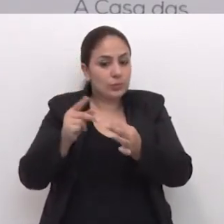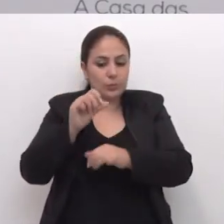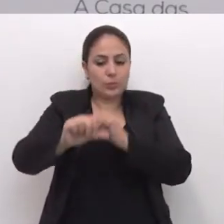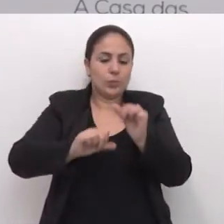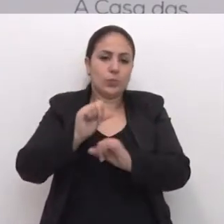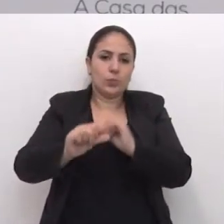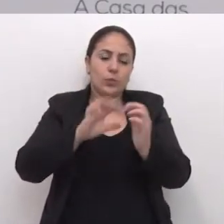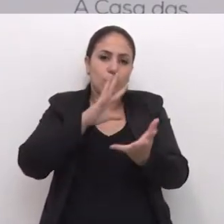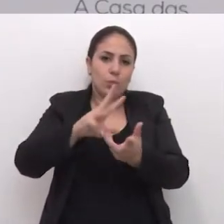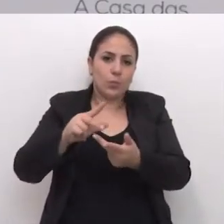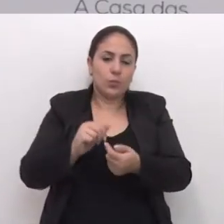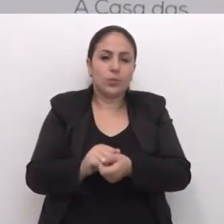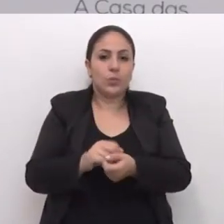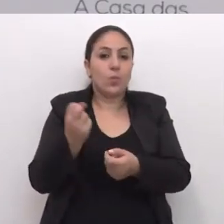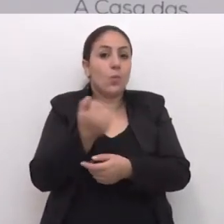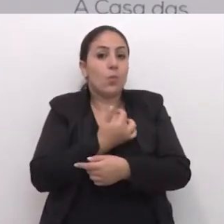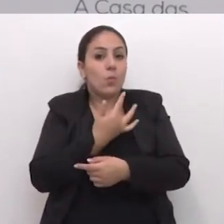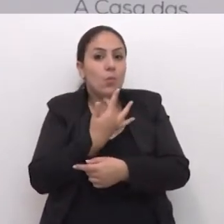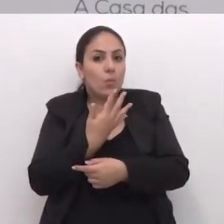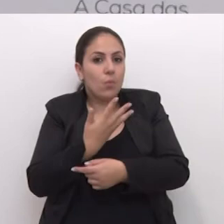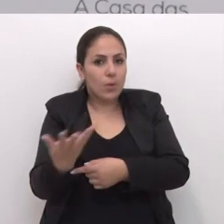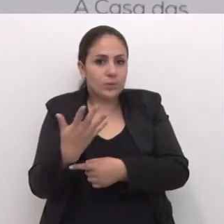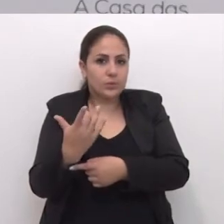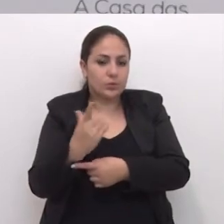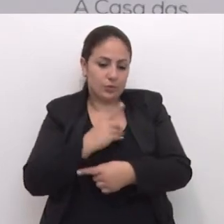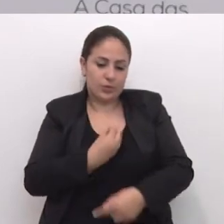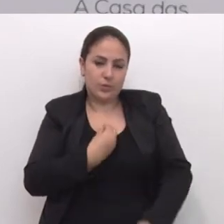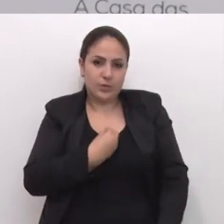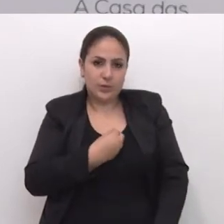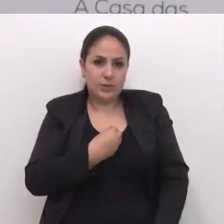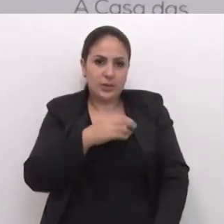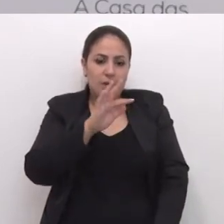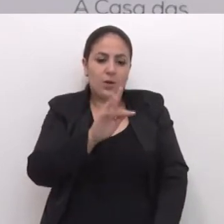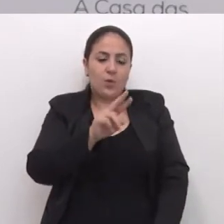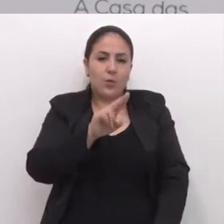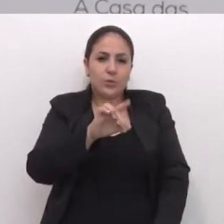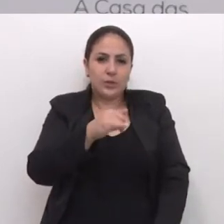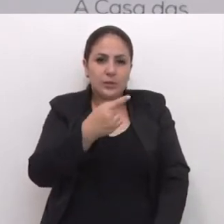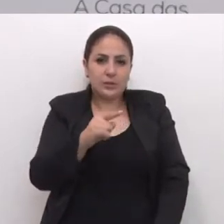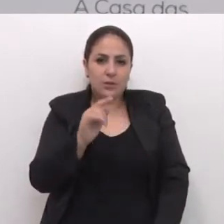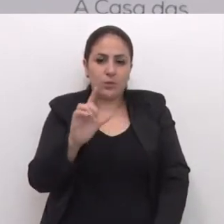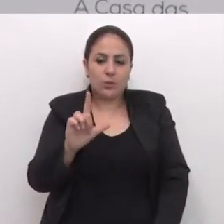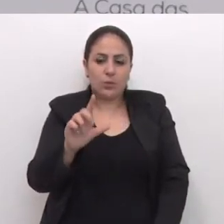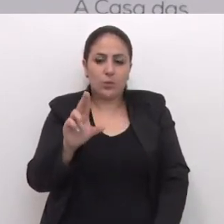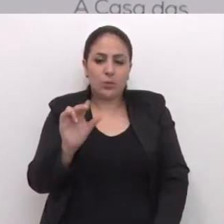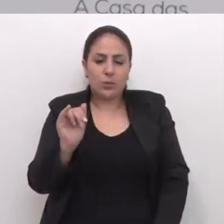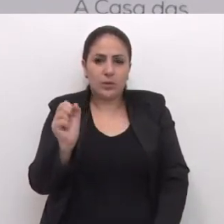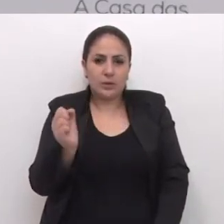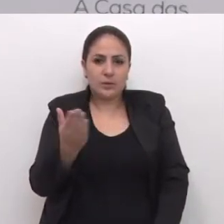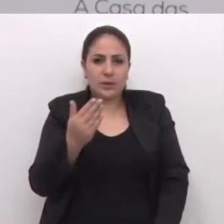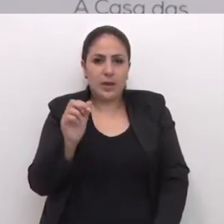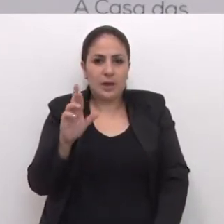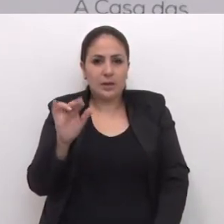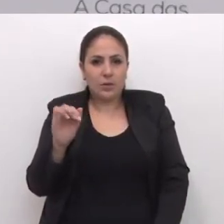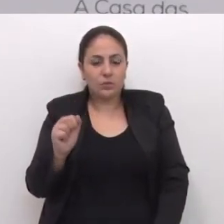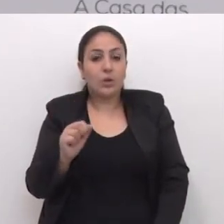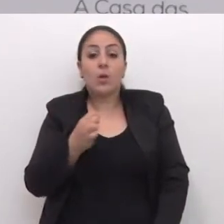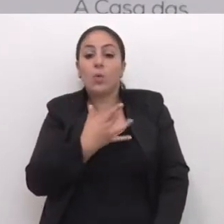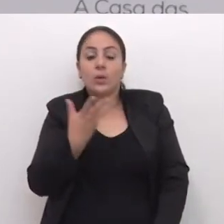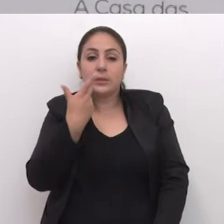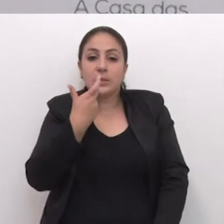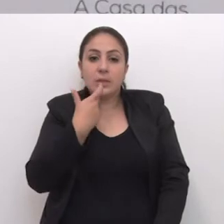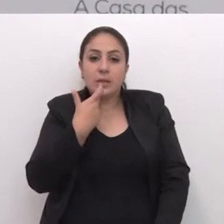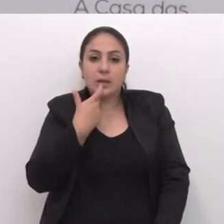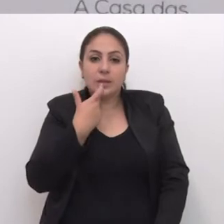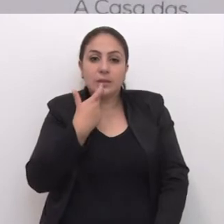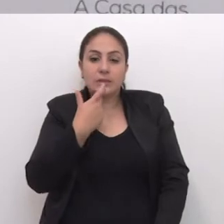É isto que muda o mundo. Quantos passaram pela Fundação Lucas Araújo? Quantas crianças foram embaladas